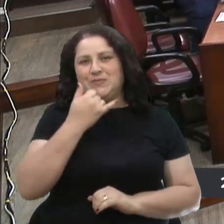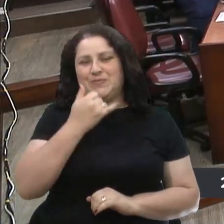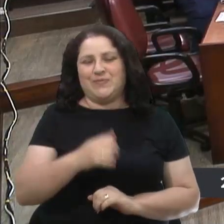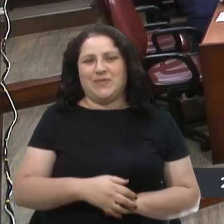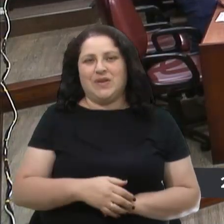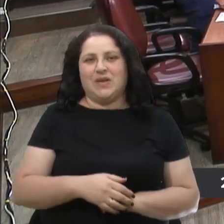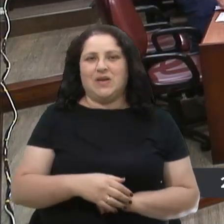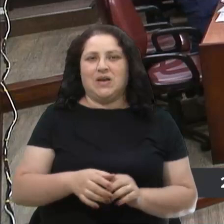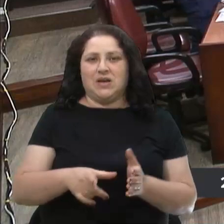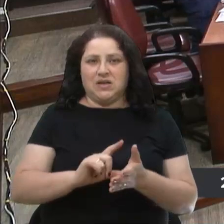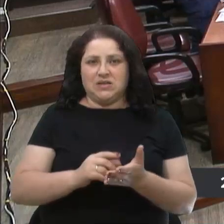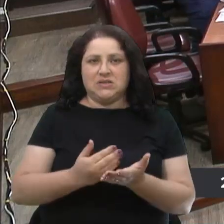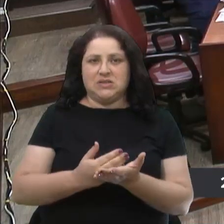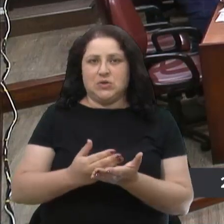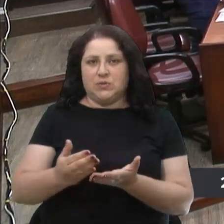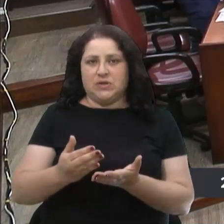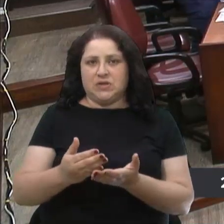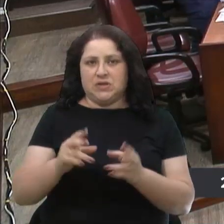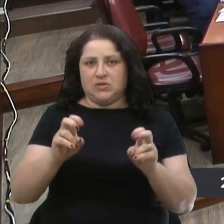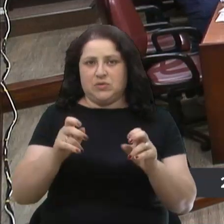só dizer que